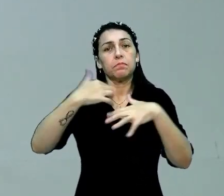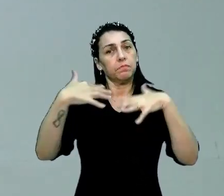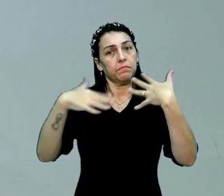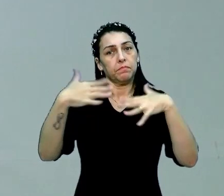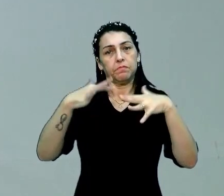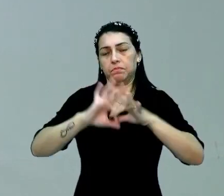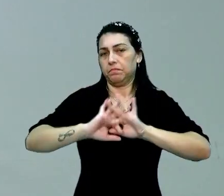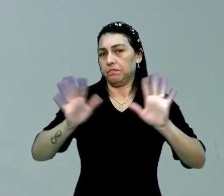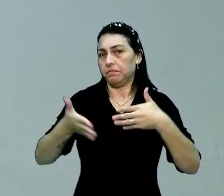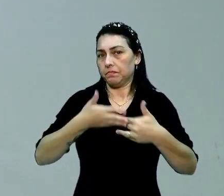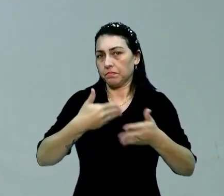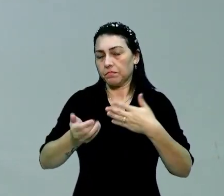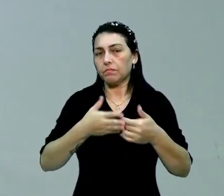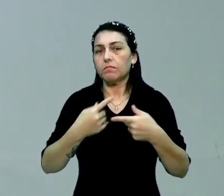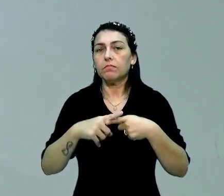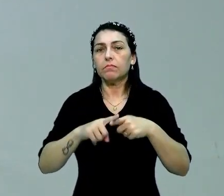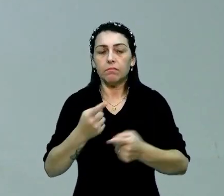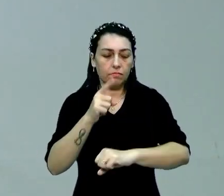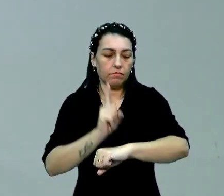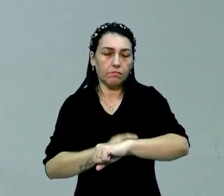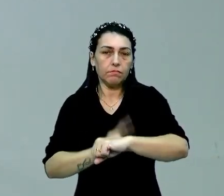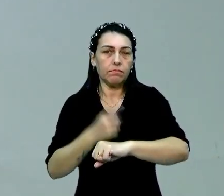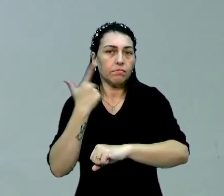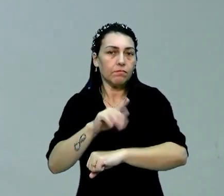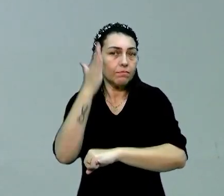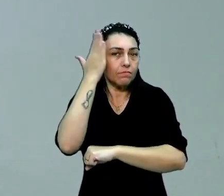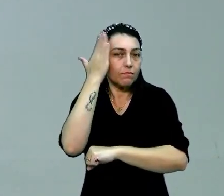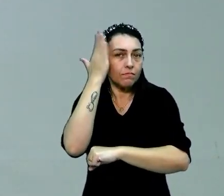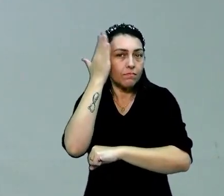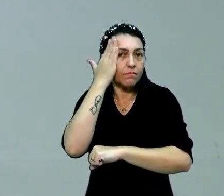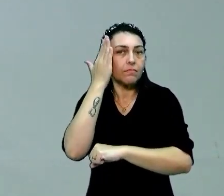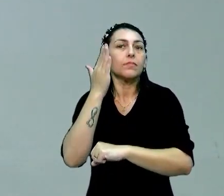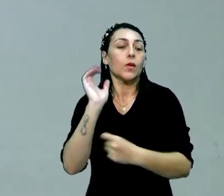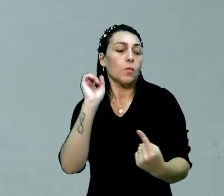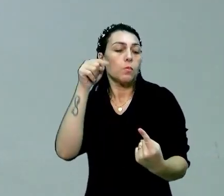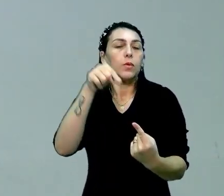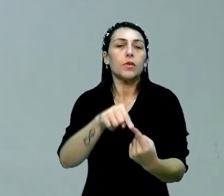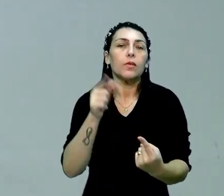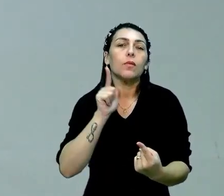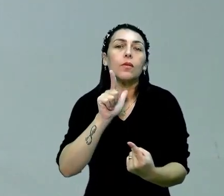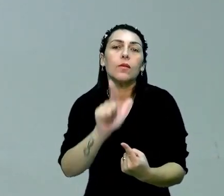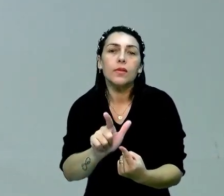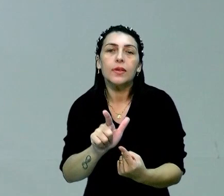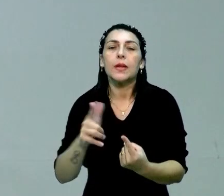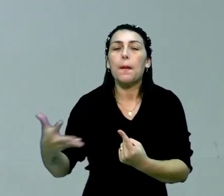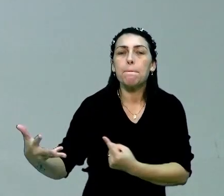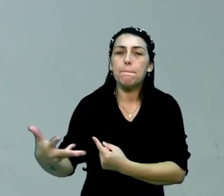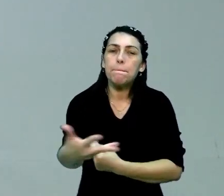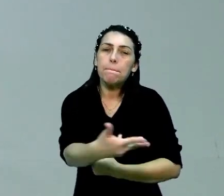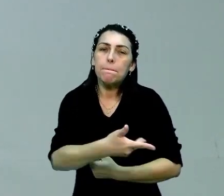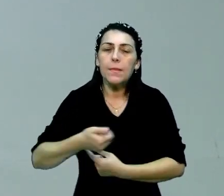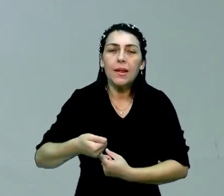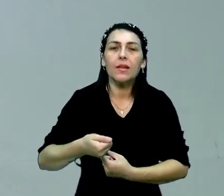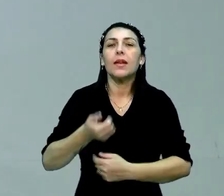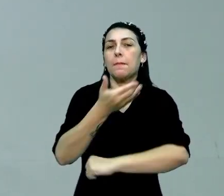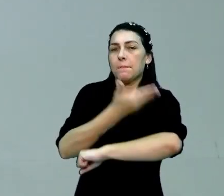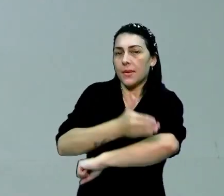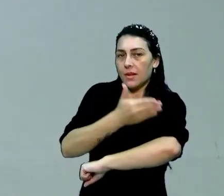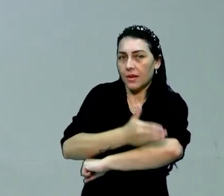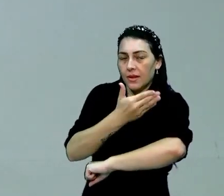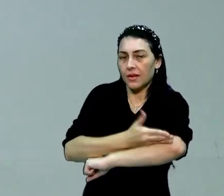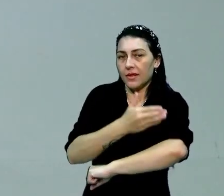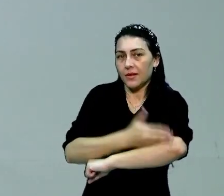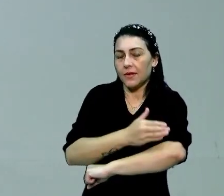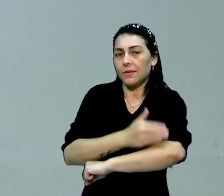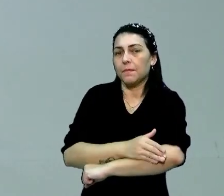aleatório, mas a partir do momento que eu consigo compreender a função, o funcionamento, eu consigo aperfeiçoar aquela prática.